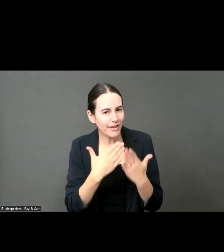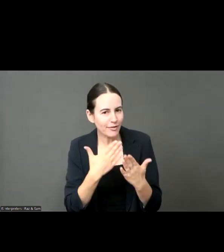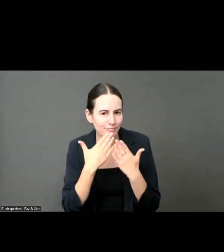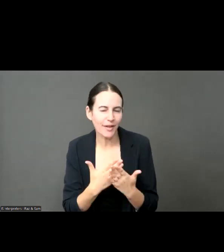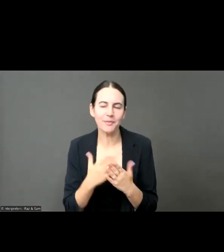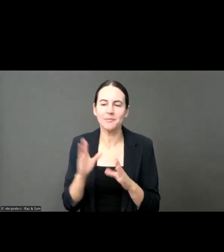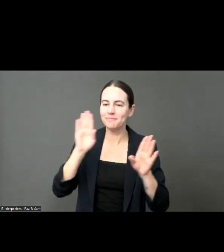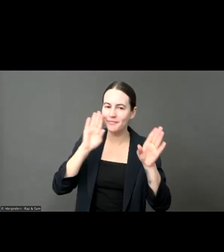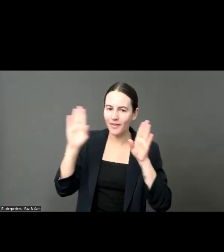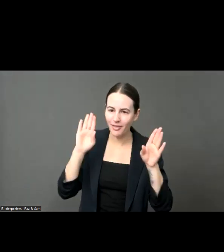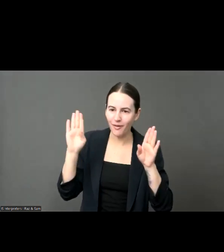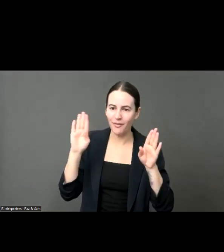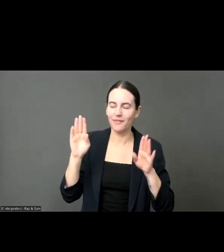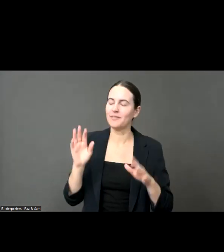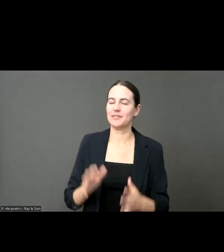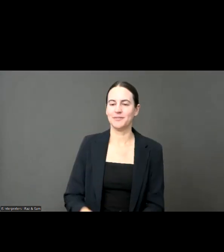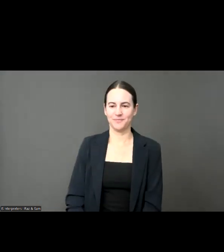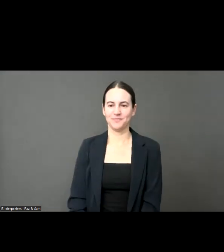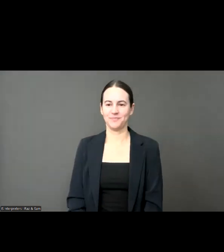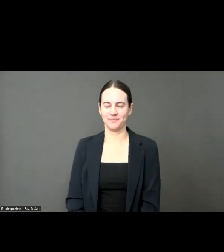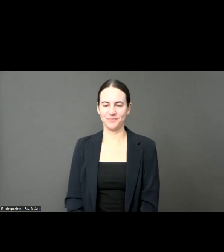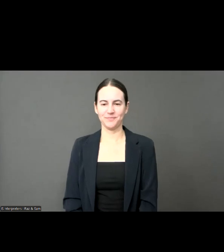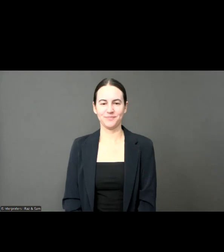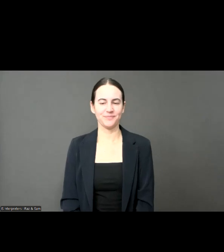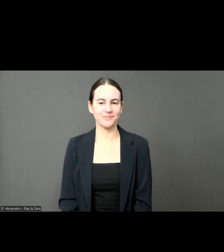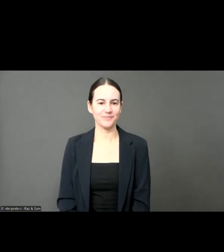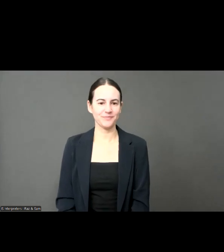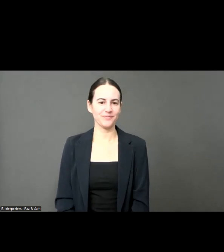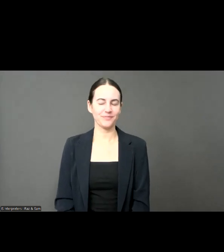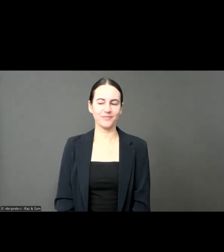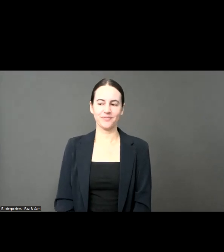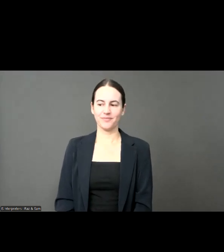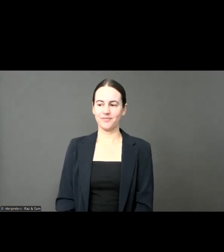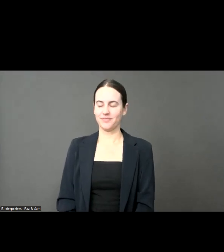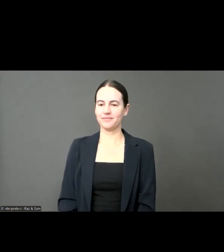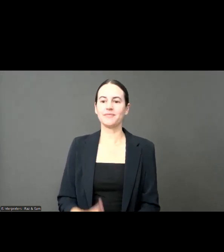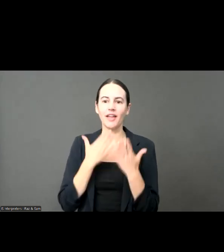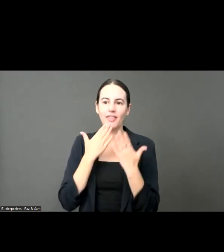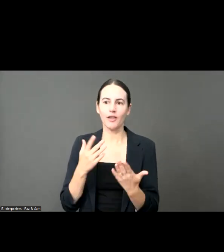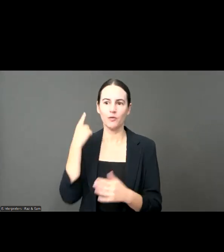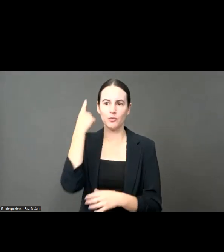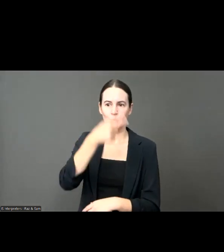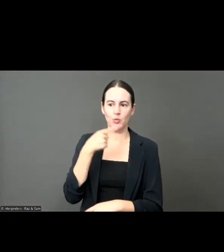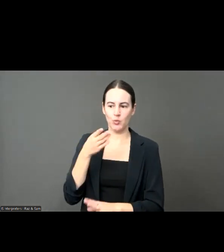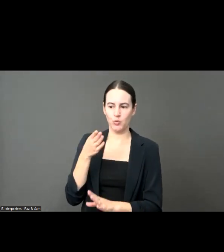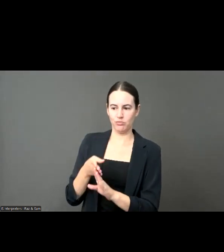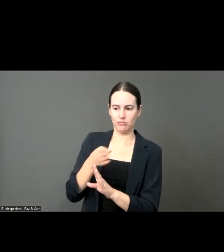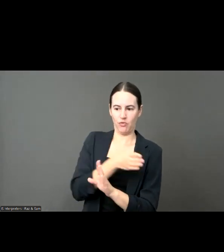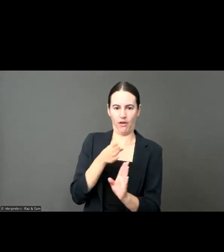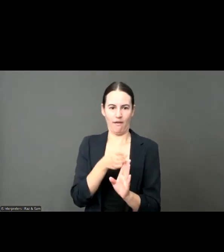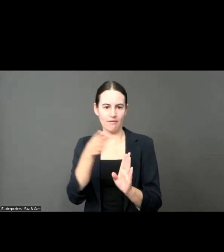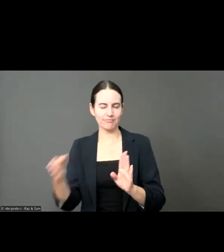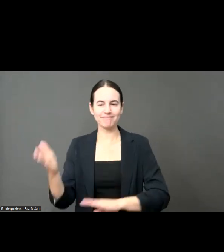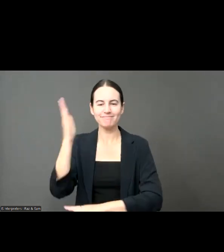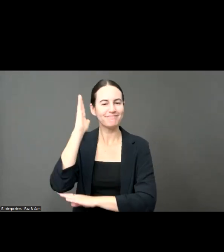Cumprimento a todos os outros palestrantes, em nome do Dr. Jarbas Barbosa, e agradeço aqui,